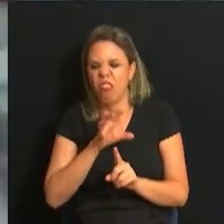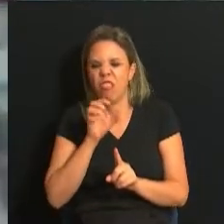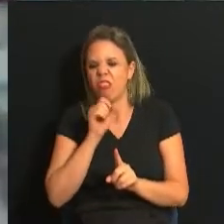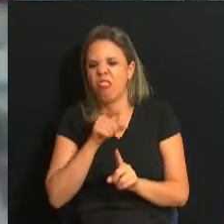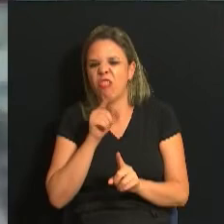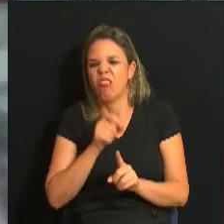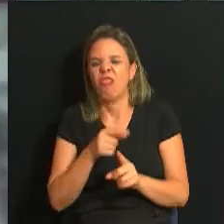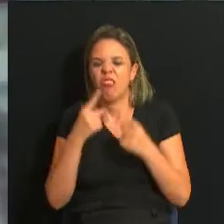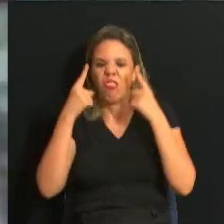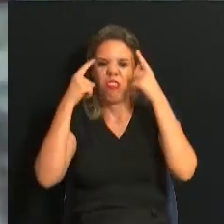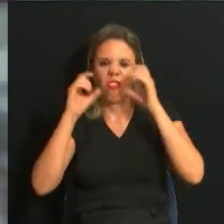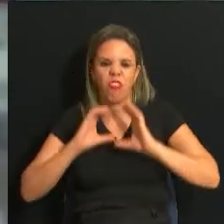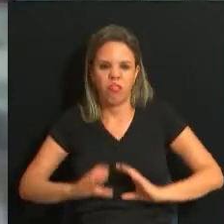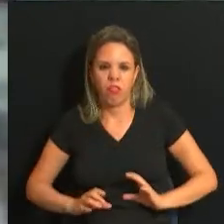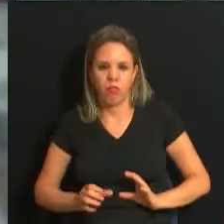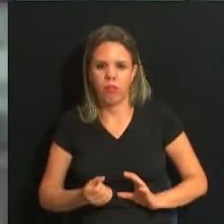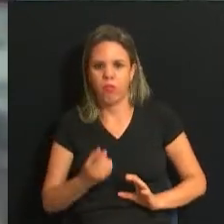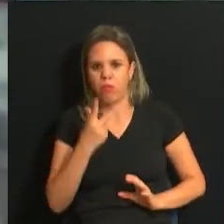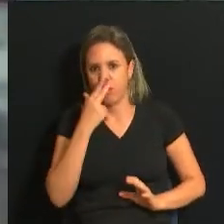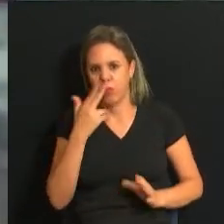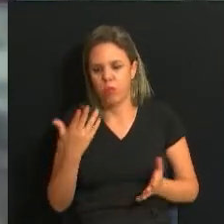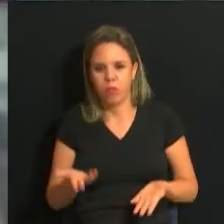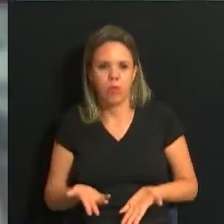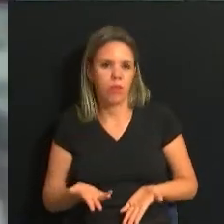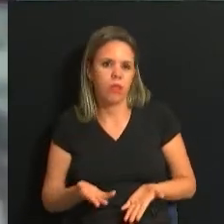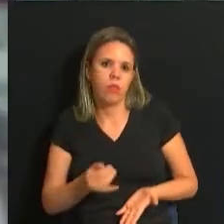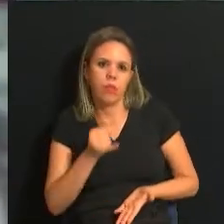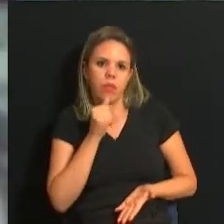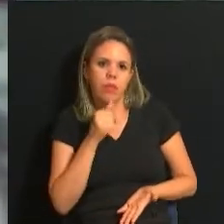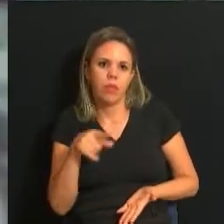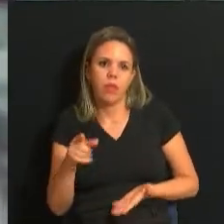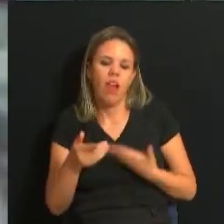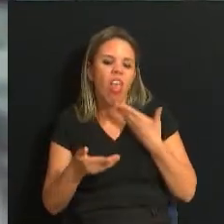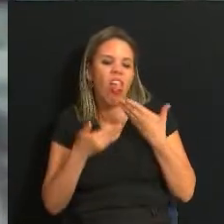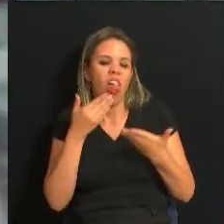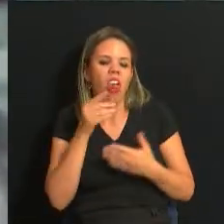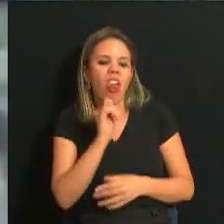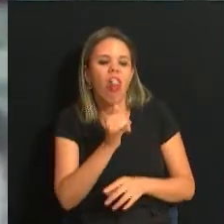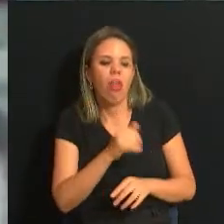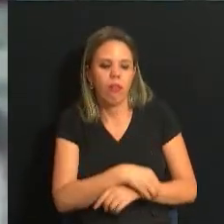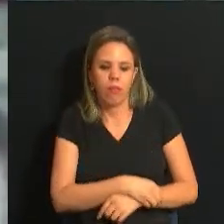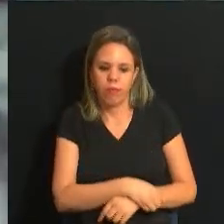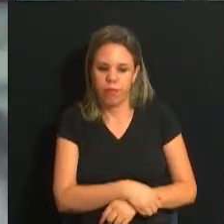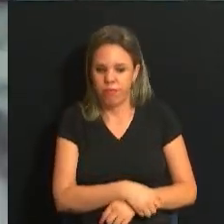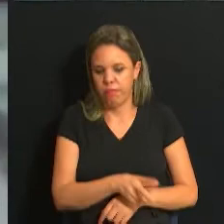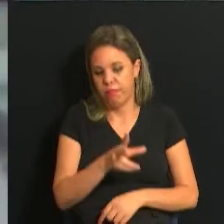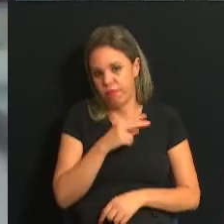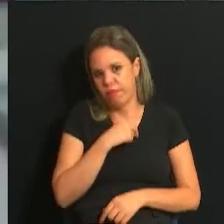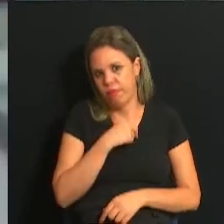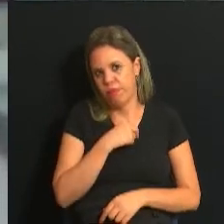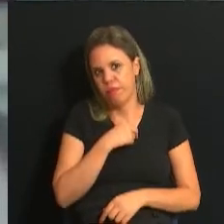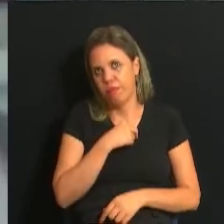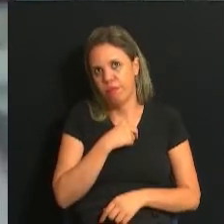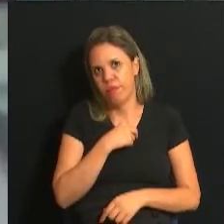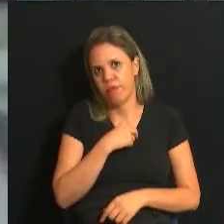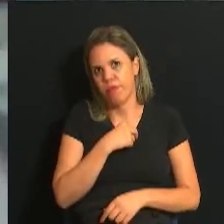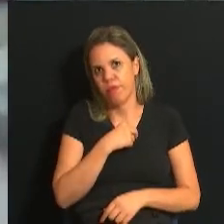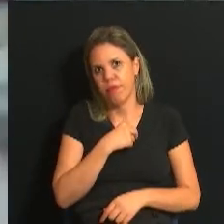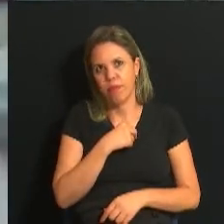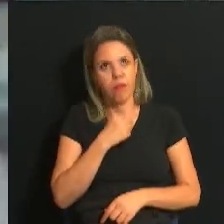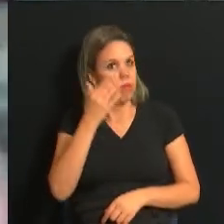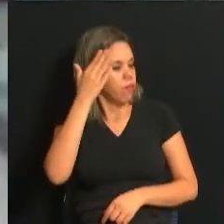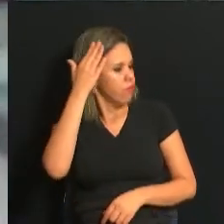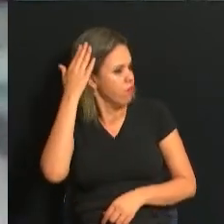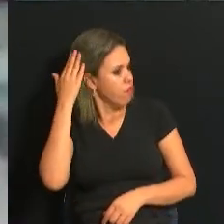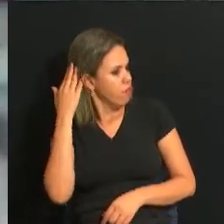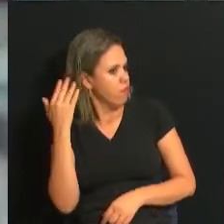num comportamento passivo-agressivo. Quando ela, por exemplo, vai fazer um elogio para você e fala assim, nossa, né, olha esse seu cabelo, que